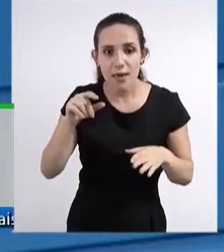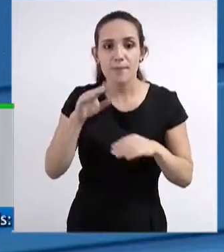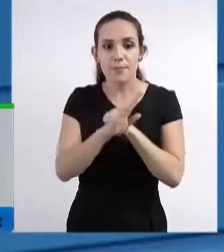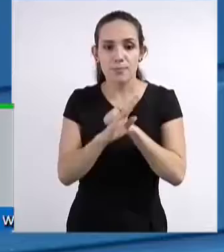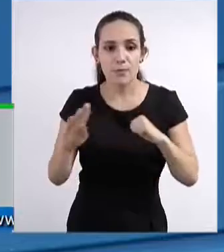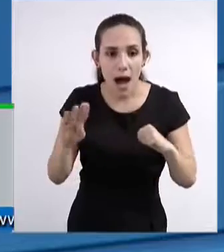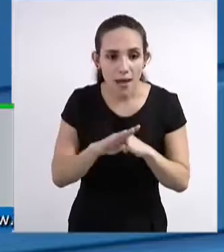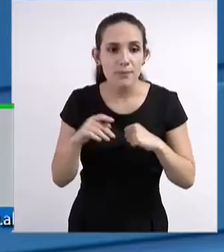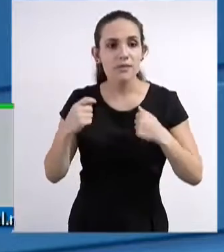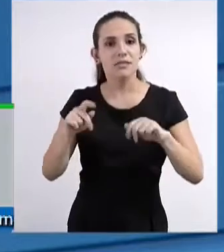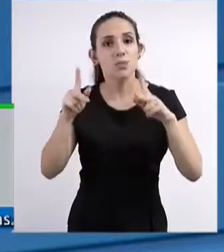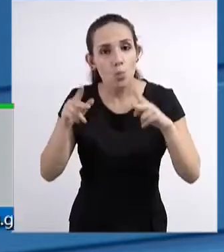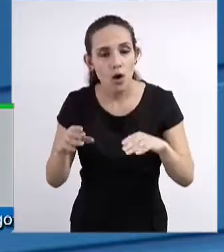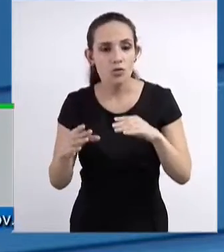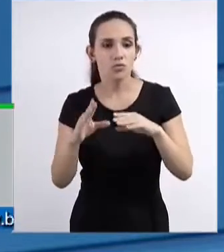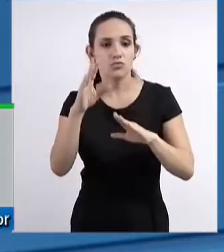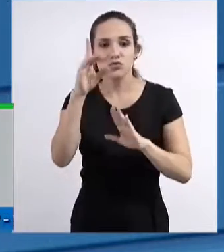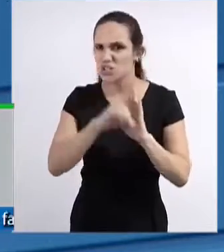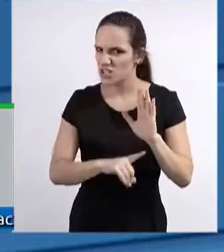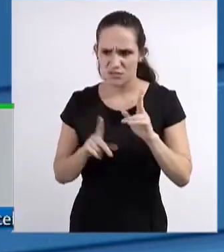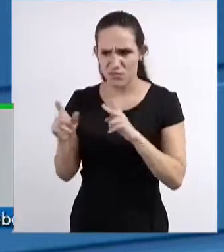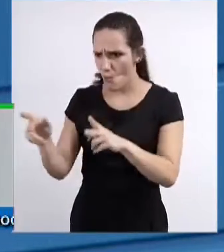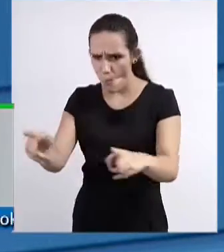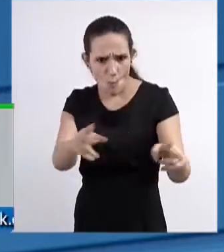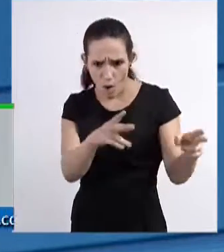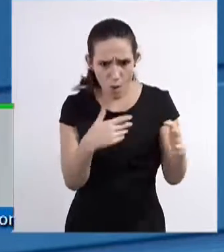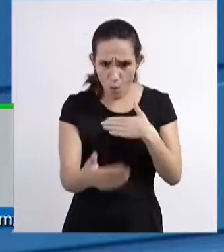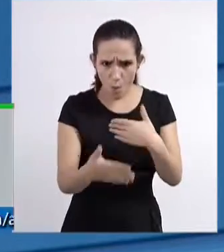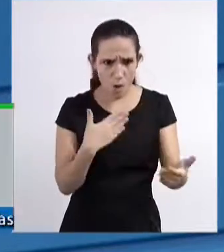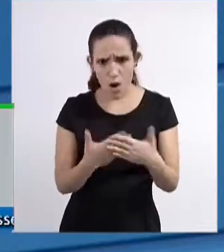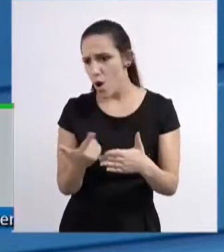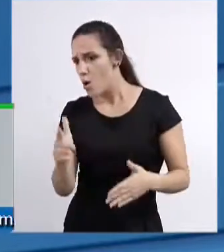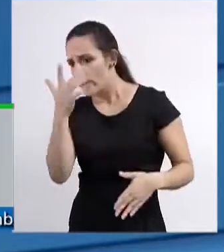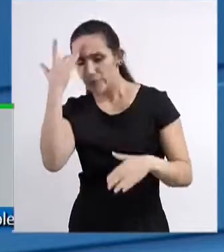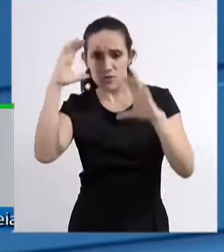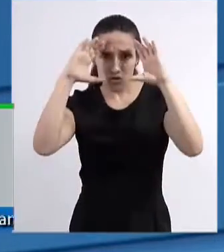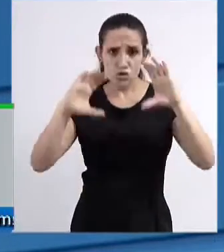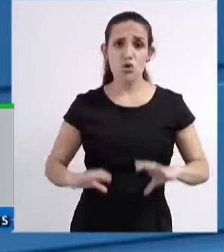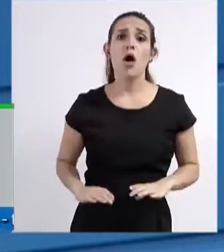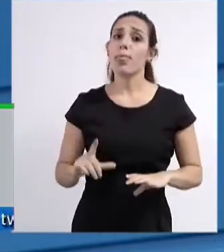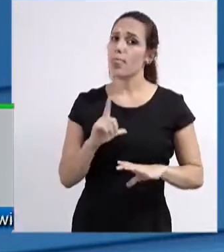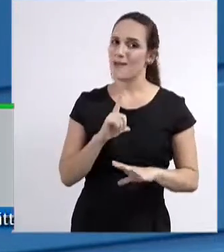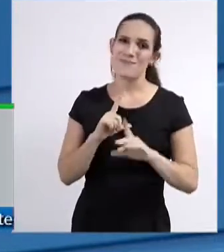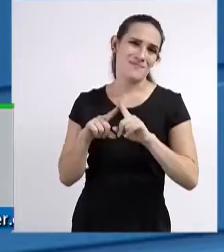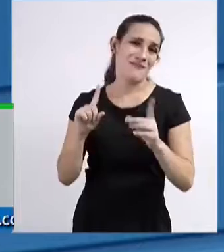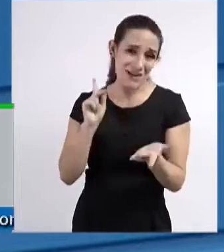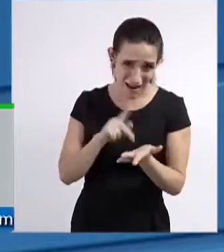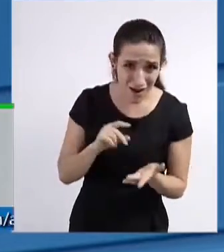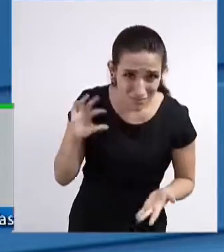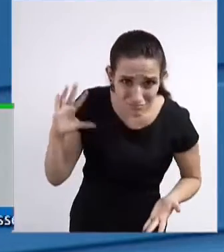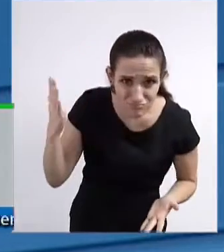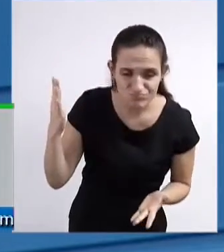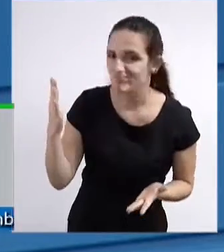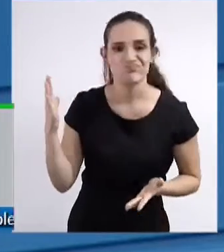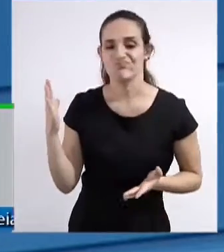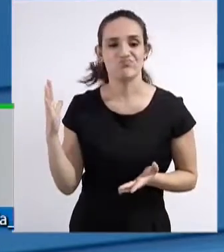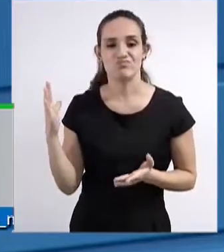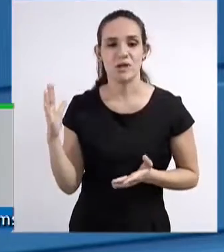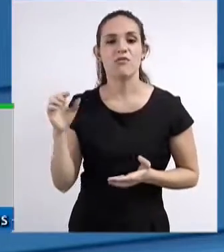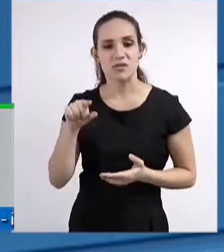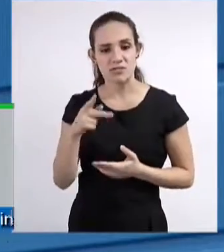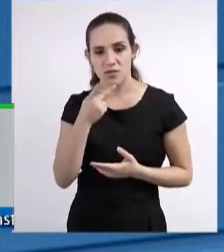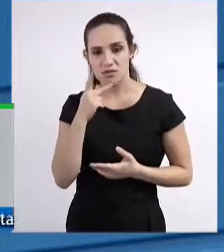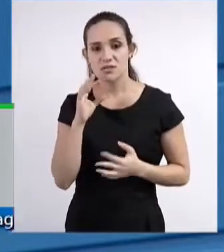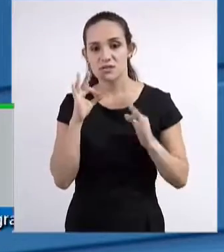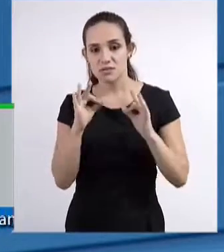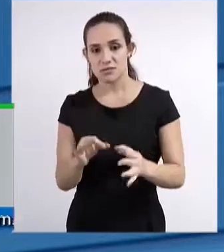ter os mesmos direitos que os outros cidadãos têm, que os outros cidadãos possuem. E isso não acontece. Vossa Excelência tocou muito